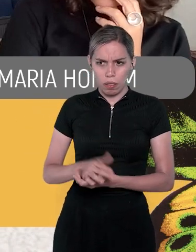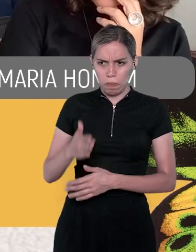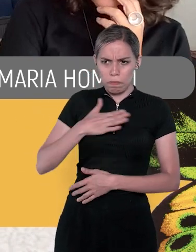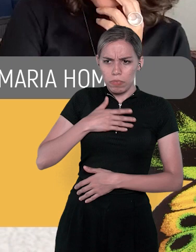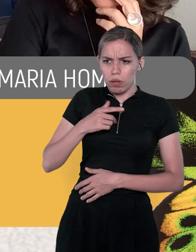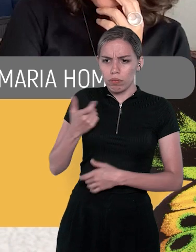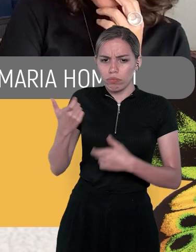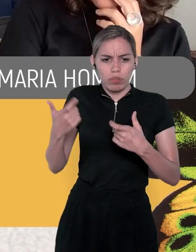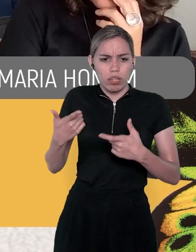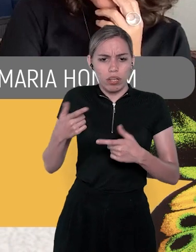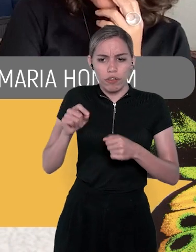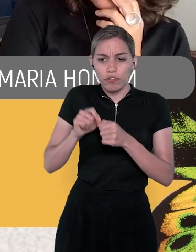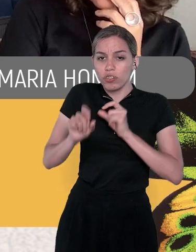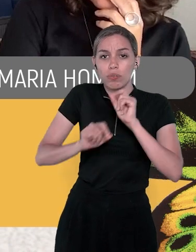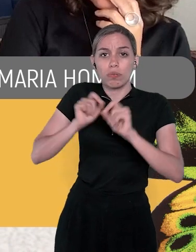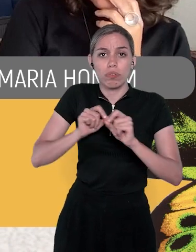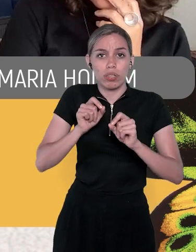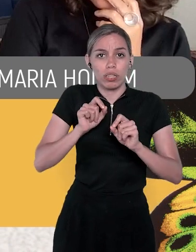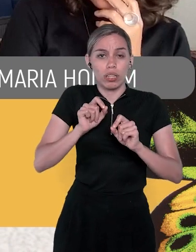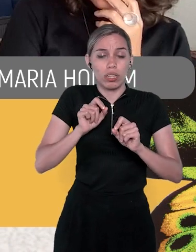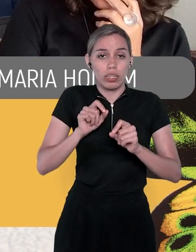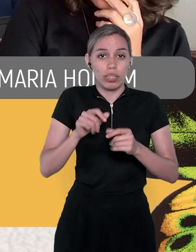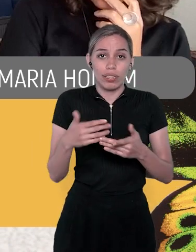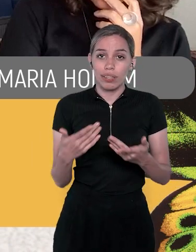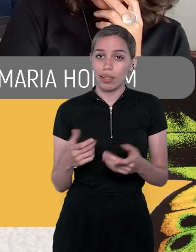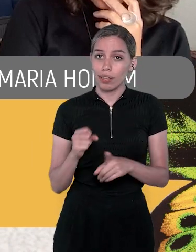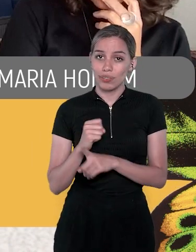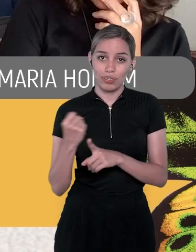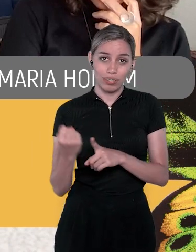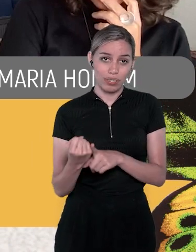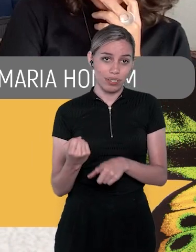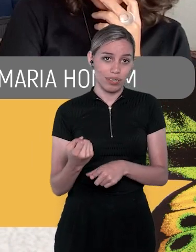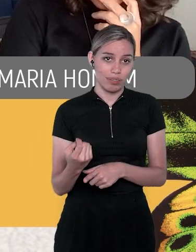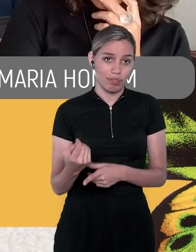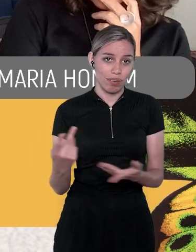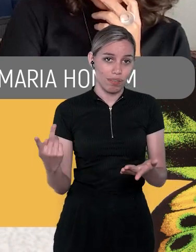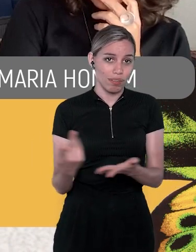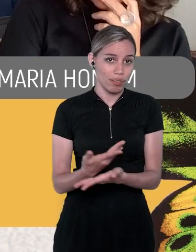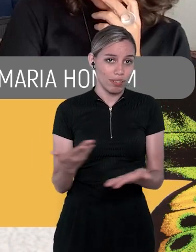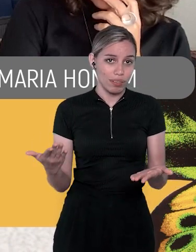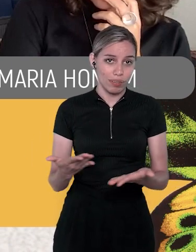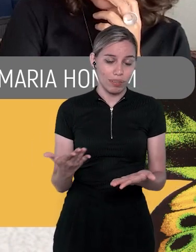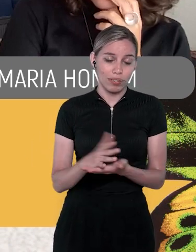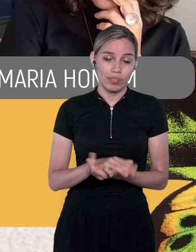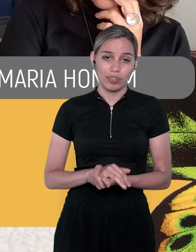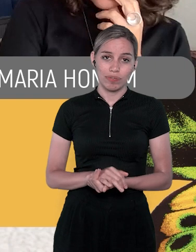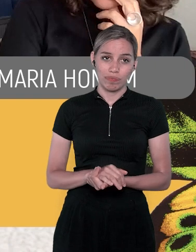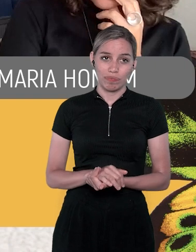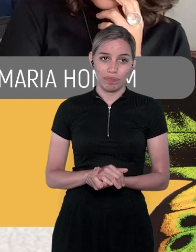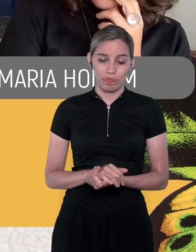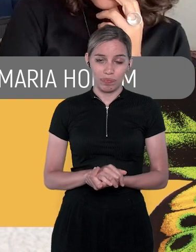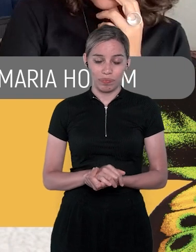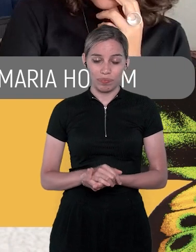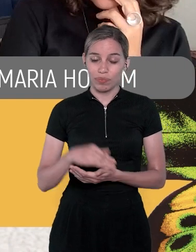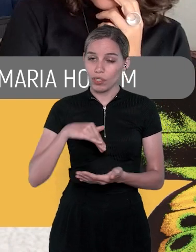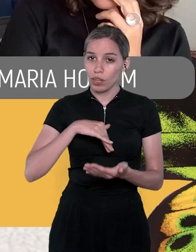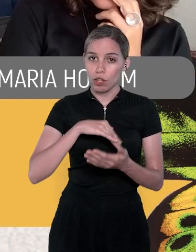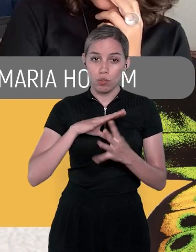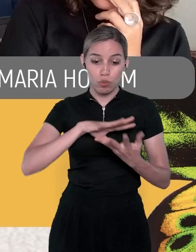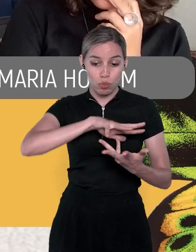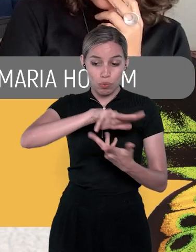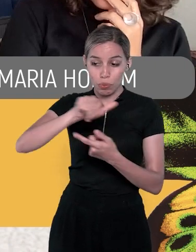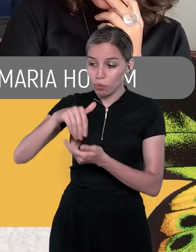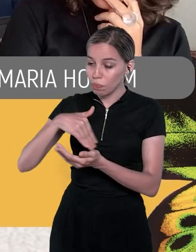Né? Então, essa é a sociedade que a gente está vivendo nesse momento. É isso que a gente é hoje, né? No